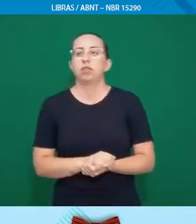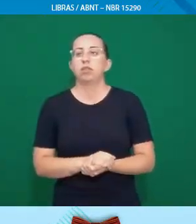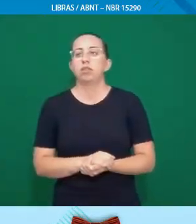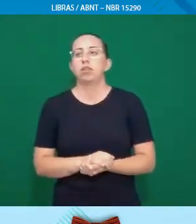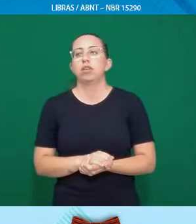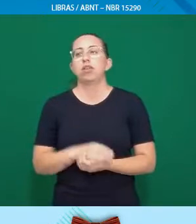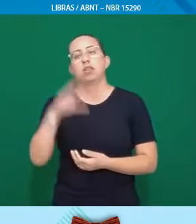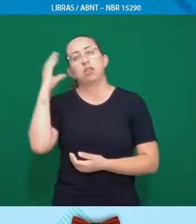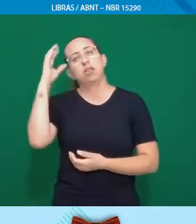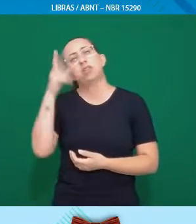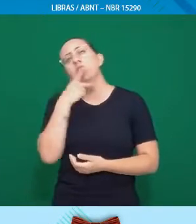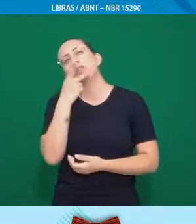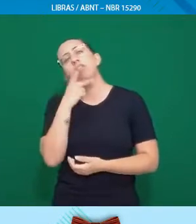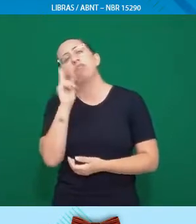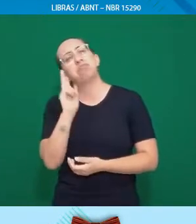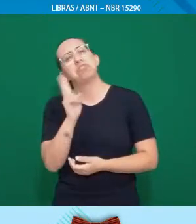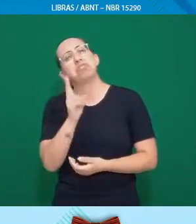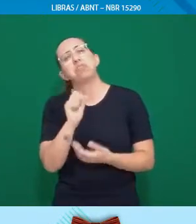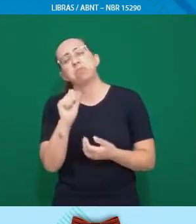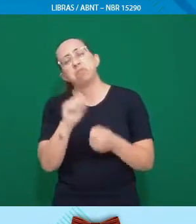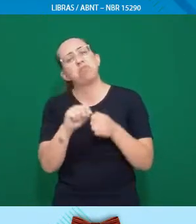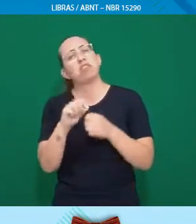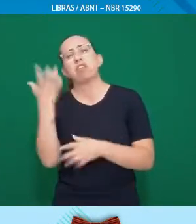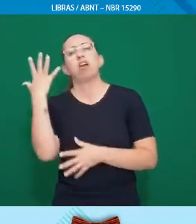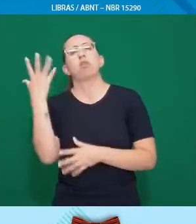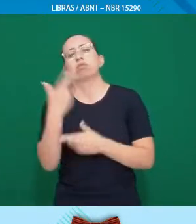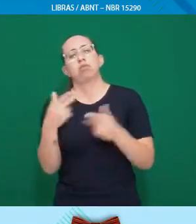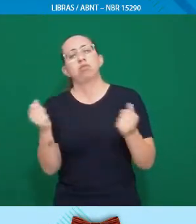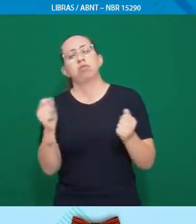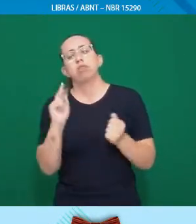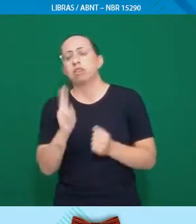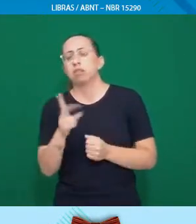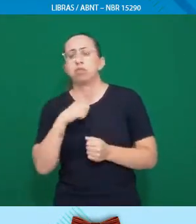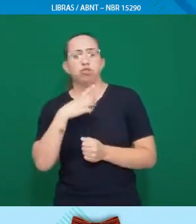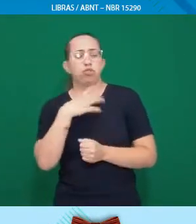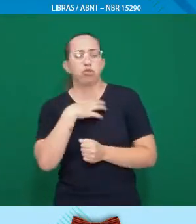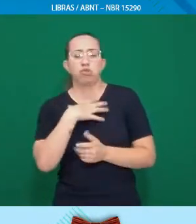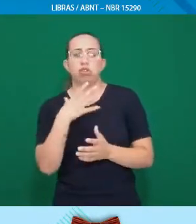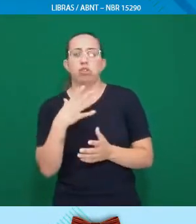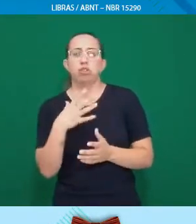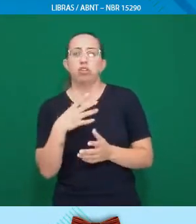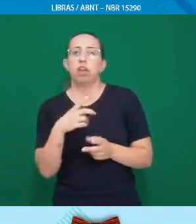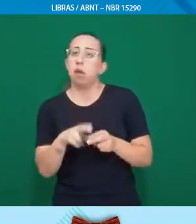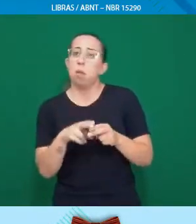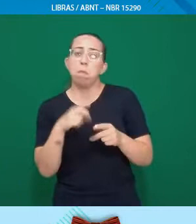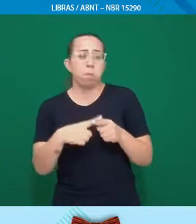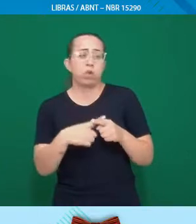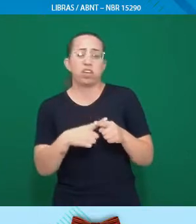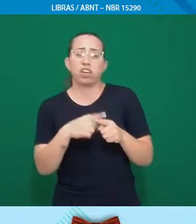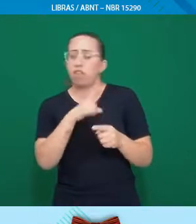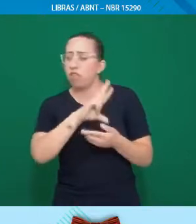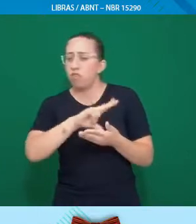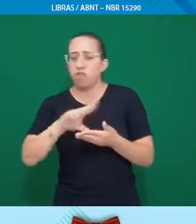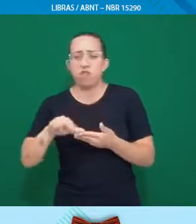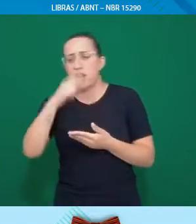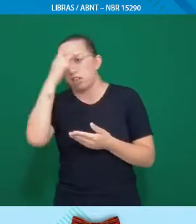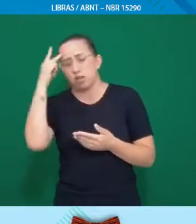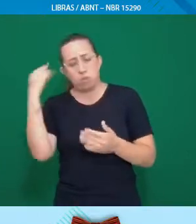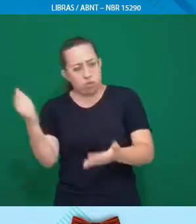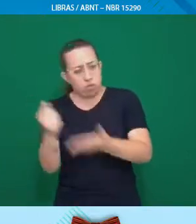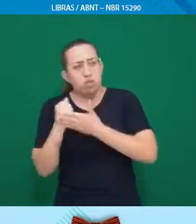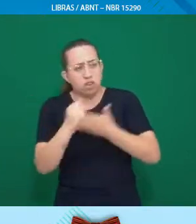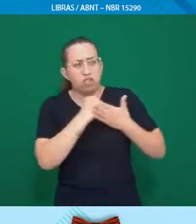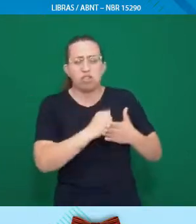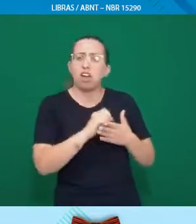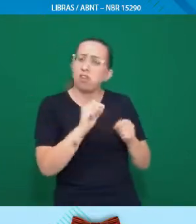né gente sempre dá um jeito de fazer acontecer né é justamente por isso porque eu sempre que eu precisei as pessoas também sempre dava um jeito de fazer acontecer sempre dava